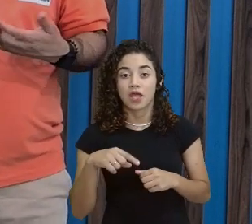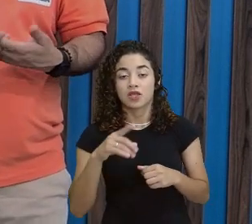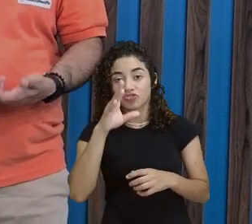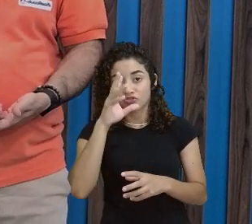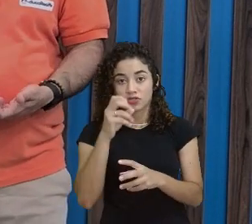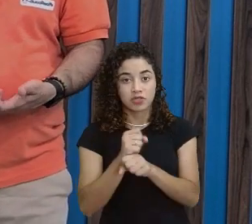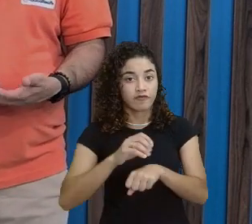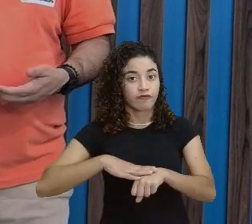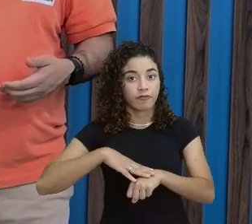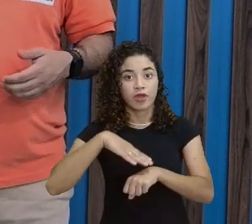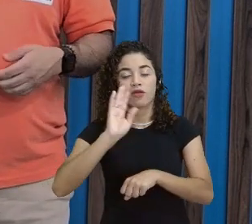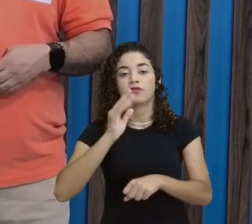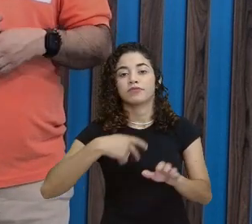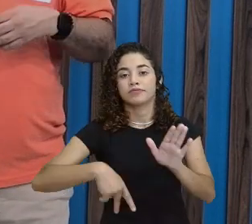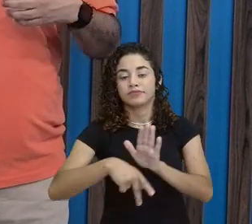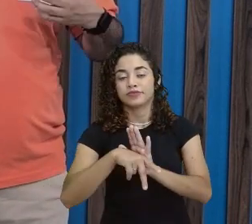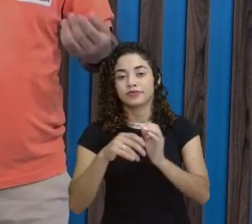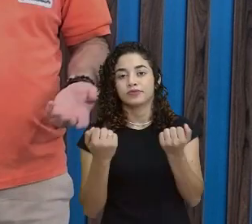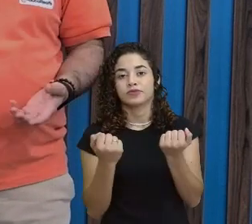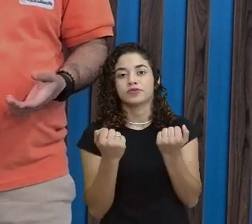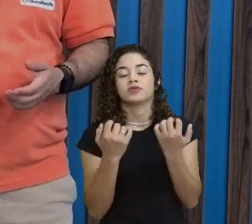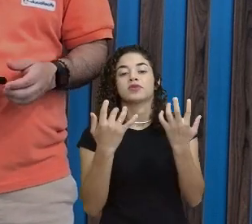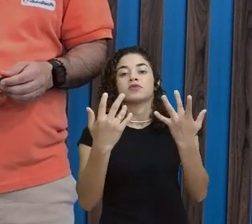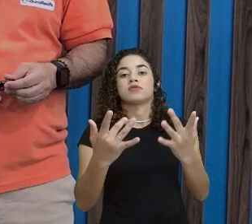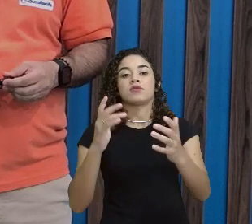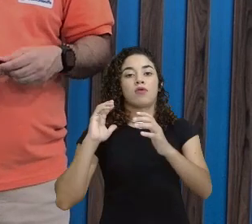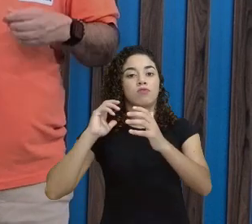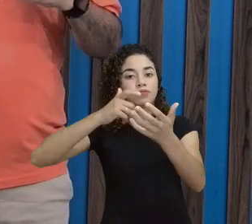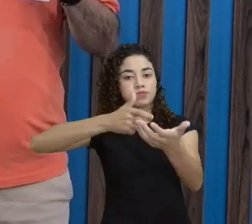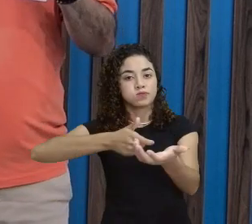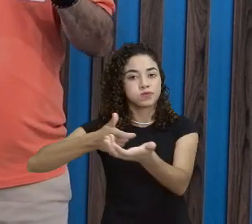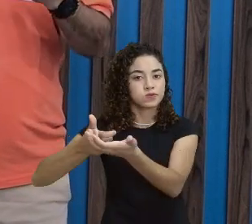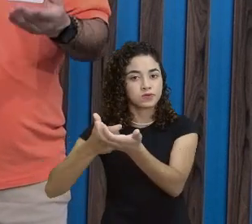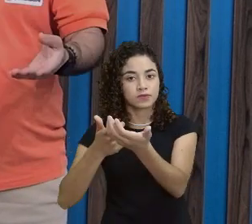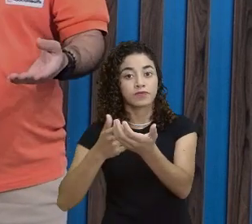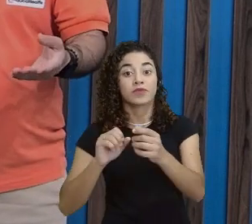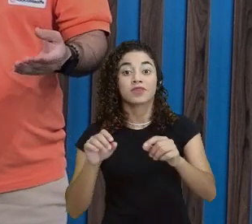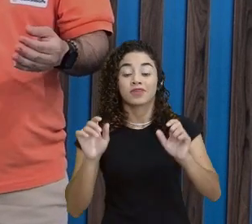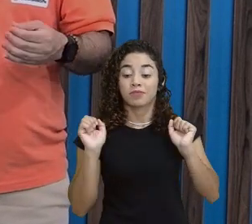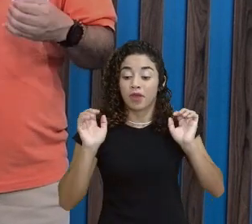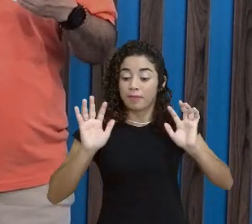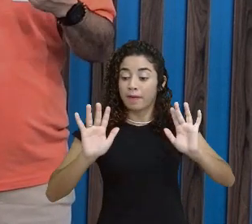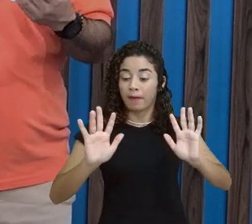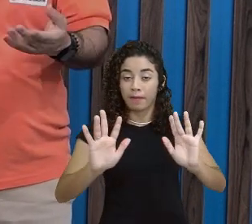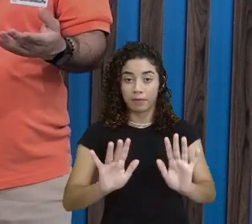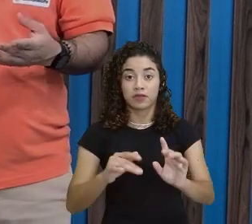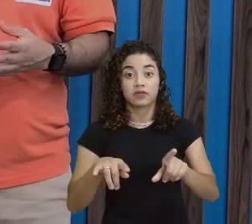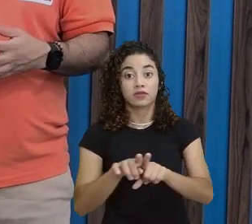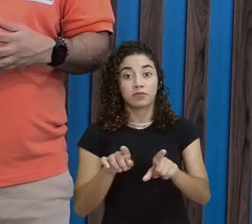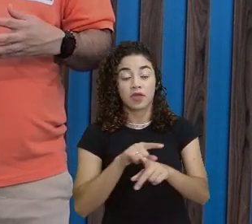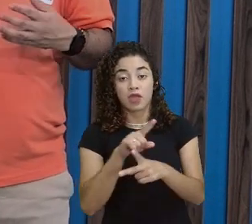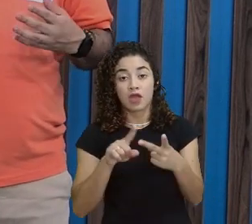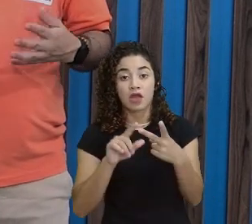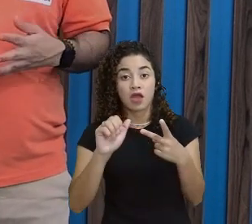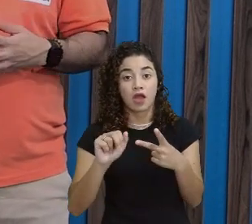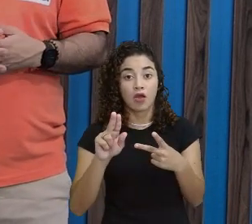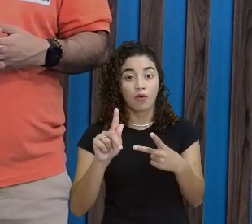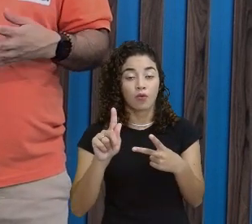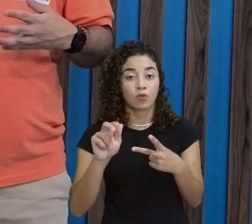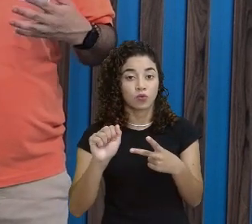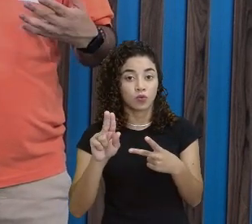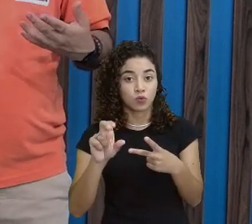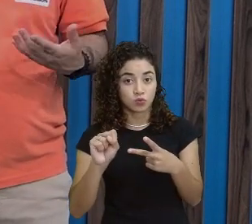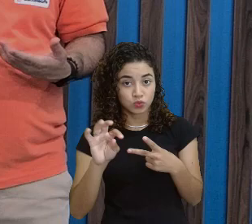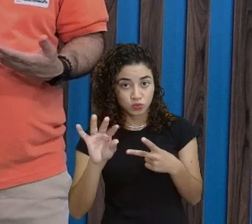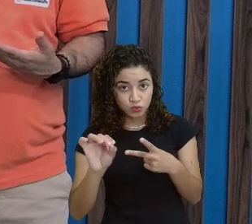do exército, o comandante supremo ali do exército, e Augusto, ou Augustus, é uma expressão que